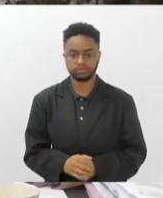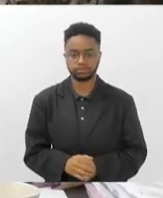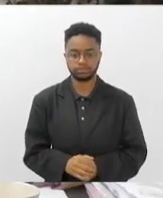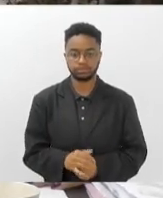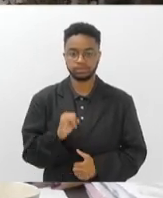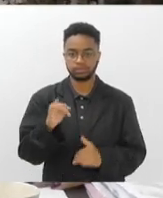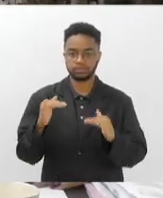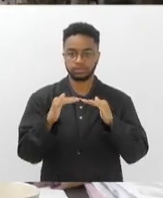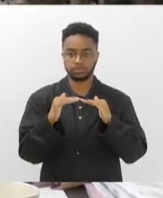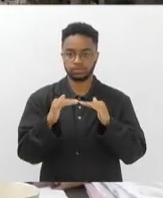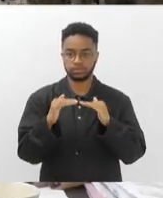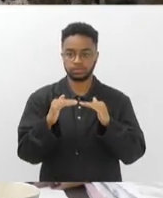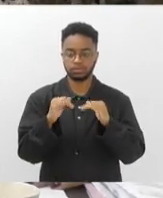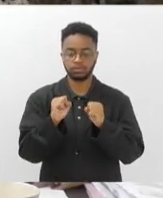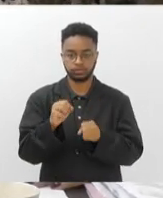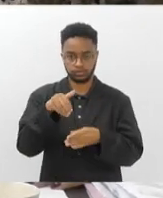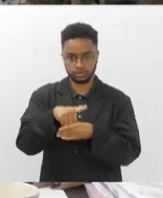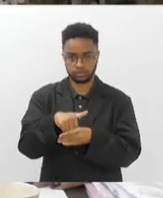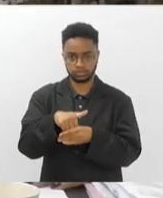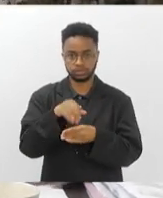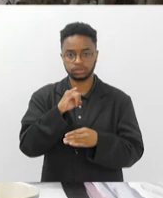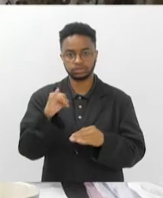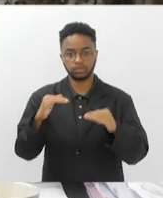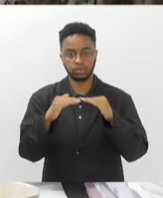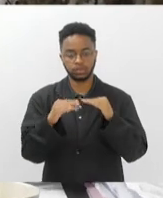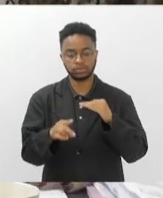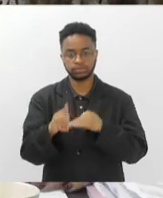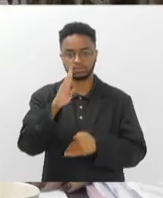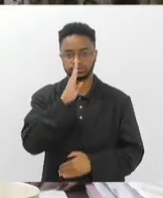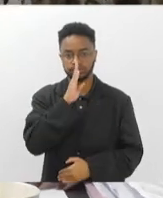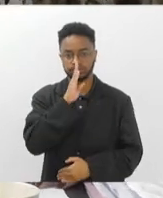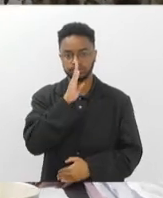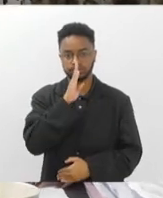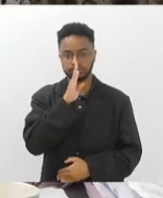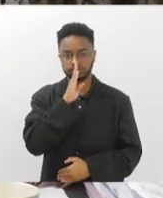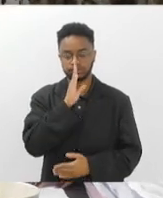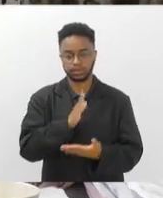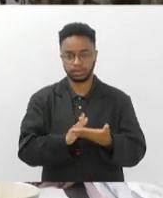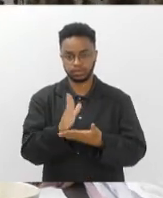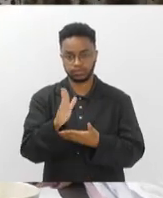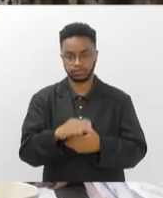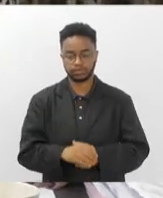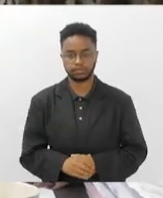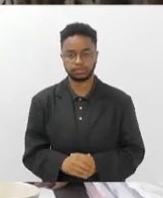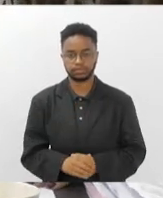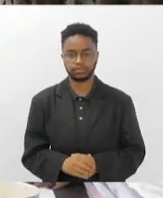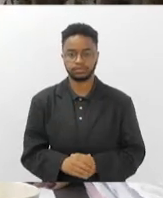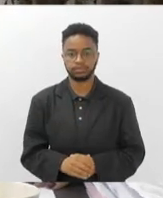Senhores que aprovam, em votação, senhores que aprovam, permaneçam como estão, aprovado.